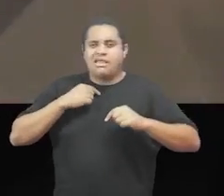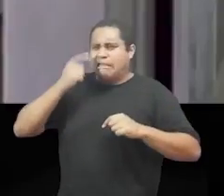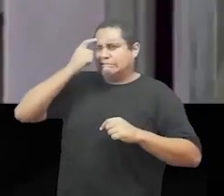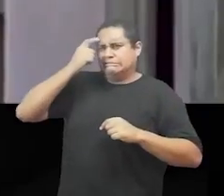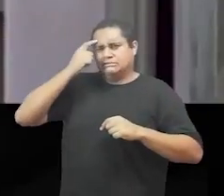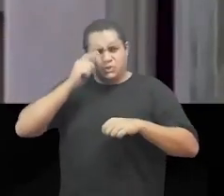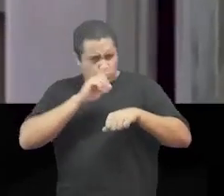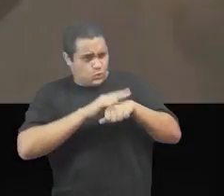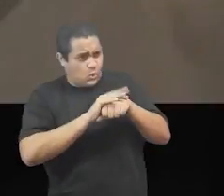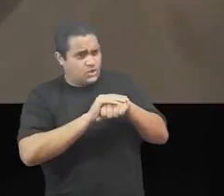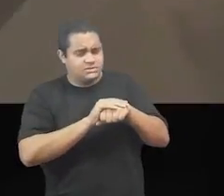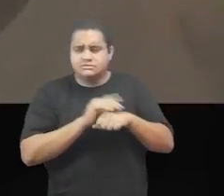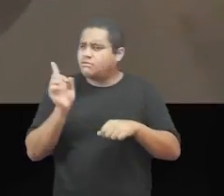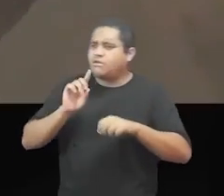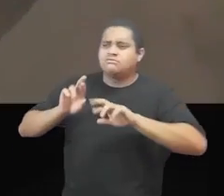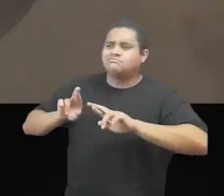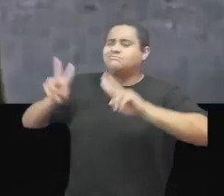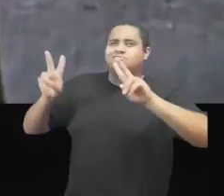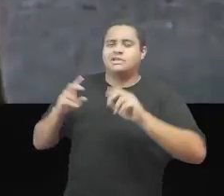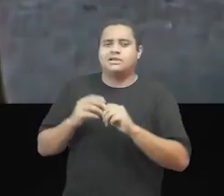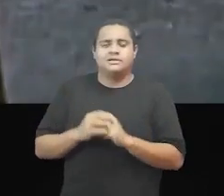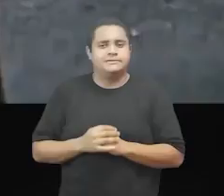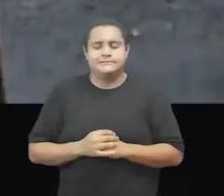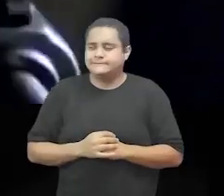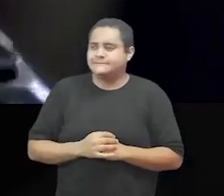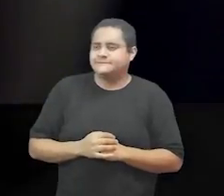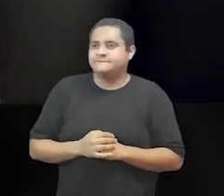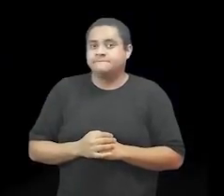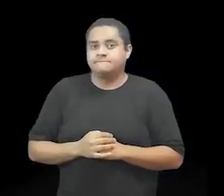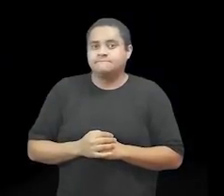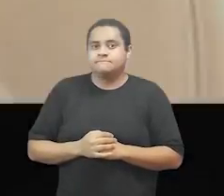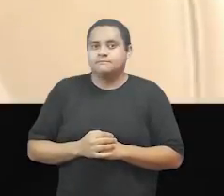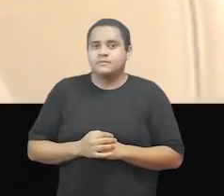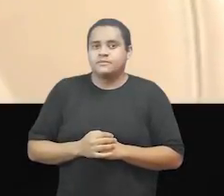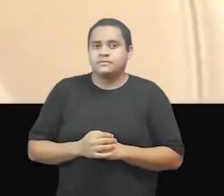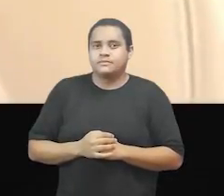my memory. Amnesia. No, no, no, no. It's different from that.